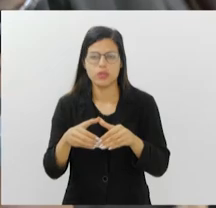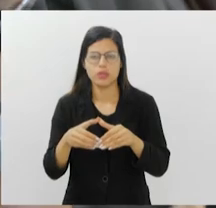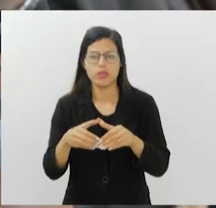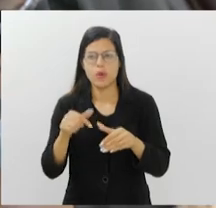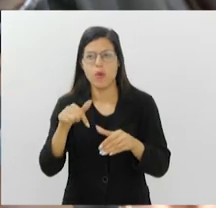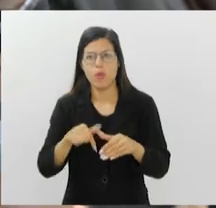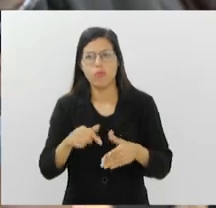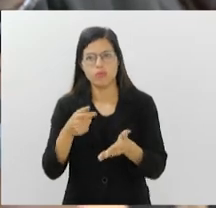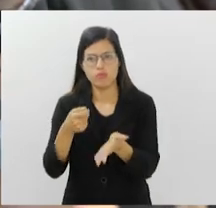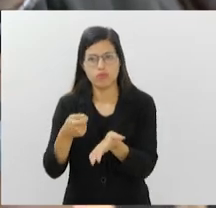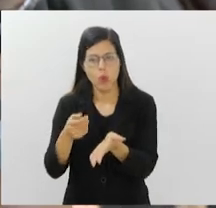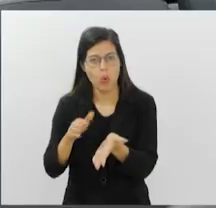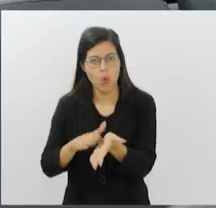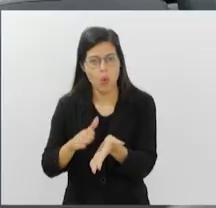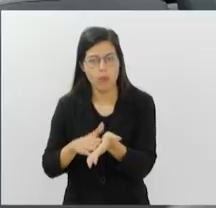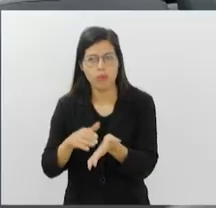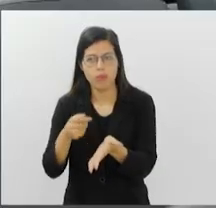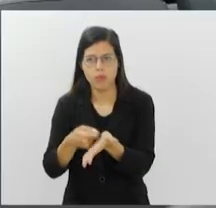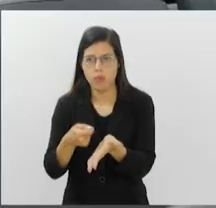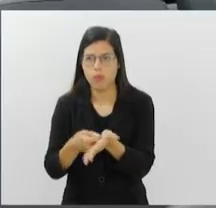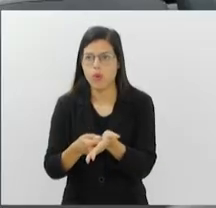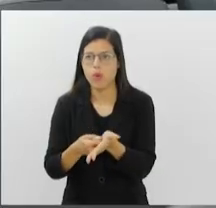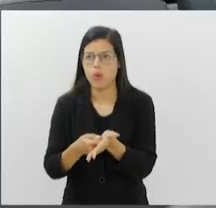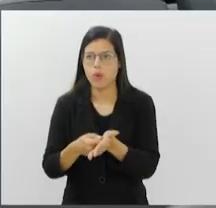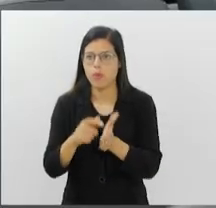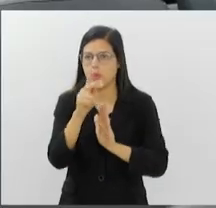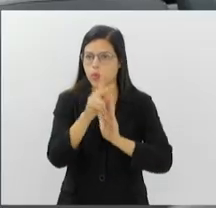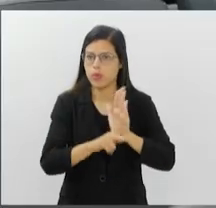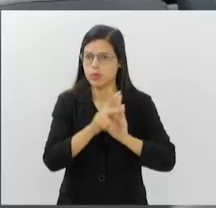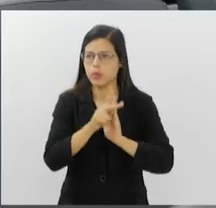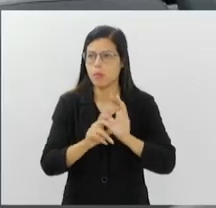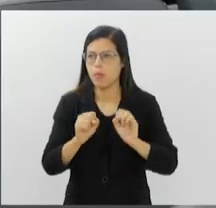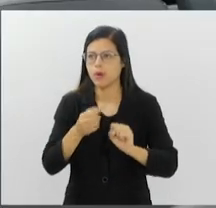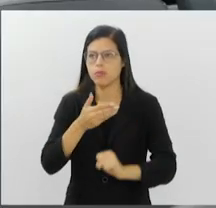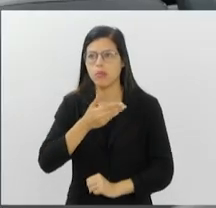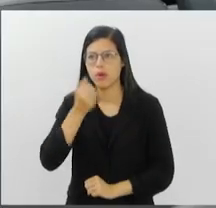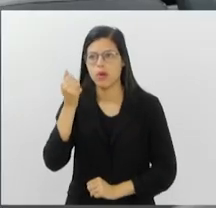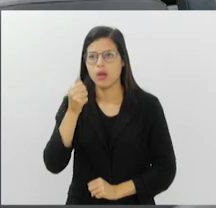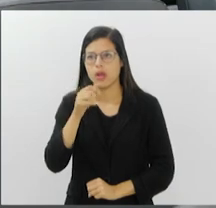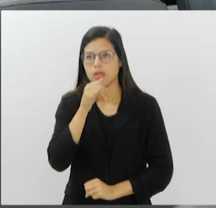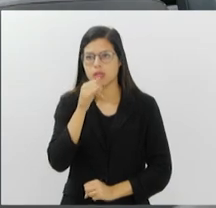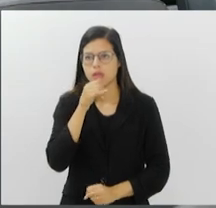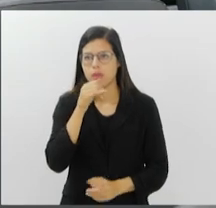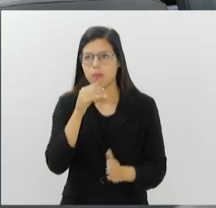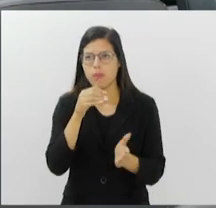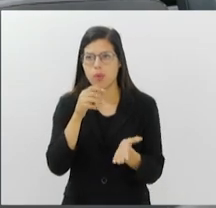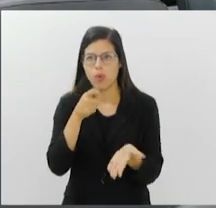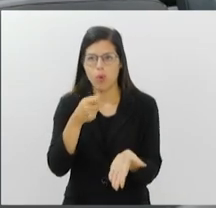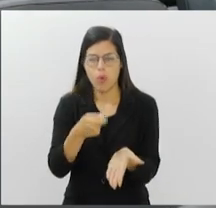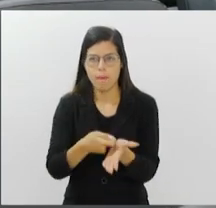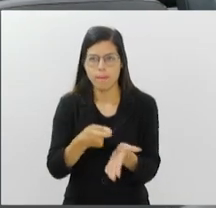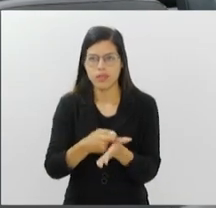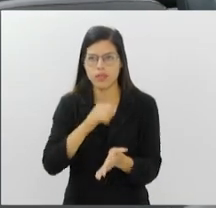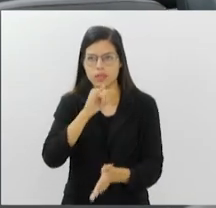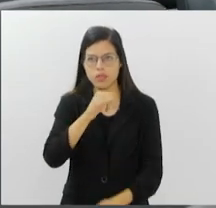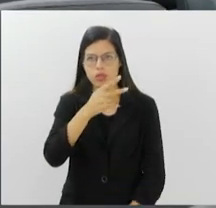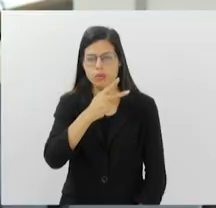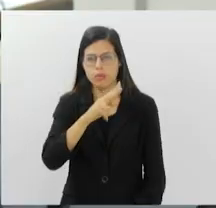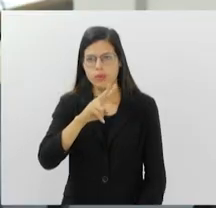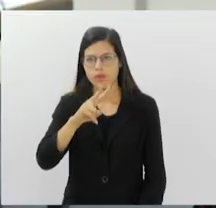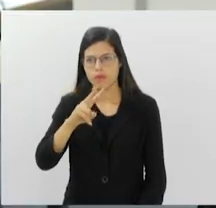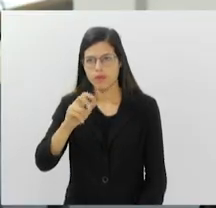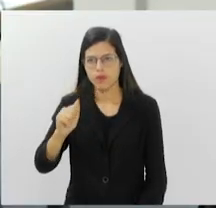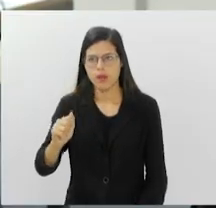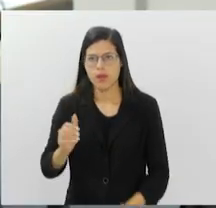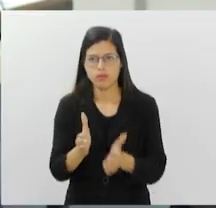projetos que podem melhorar ainda mais a receita do Estado, como a cobrança de IPVA para embarcações e aeronaves.